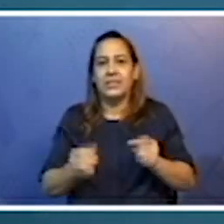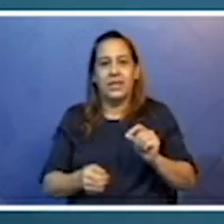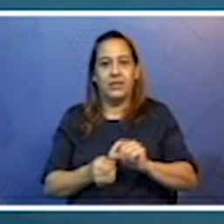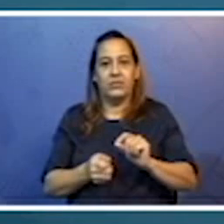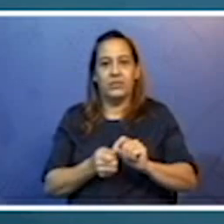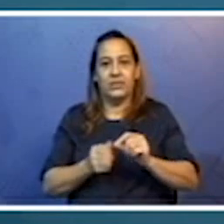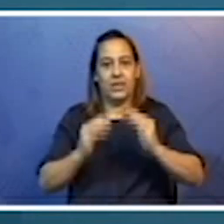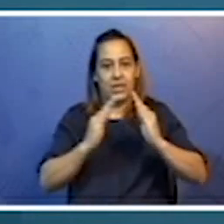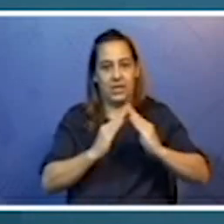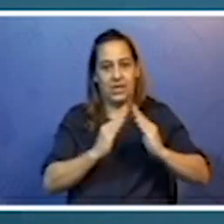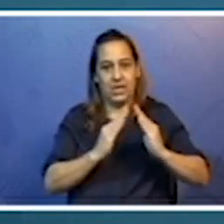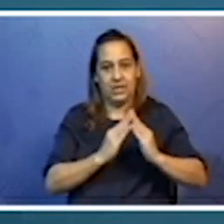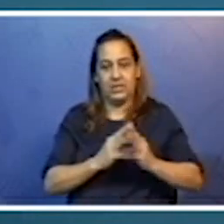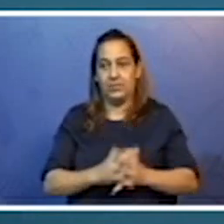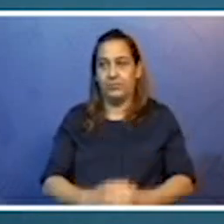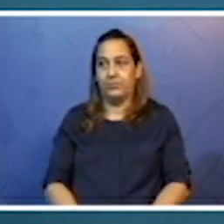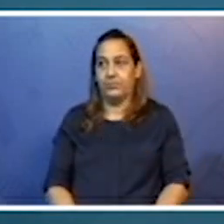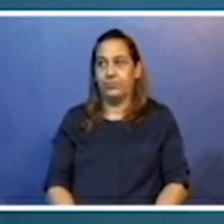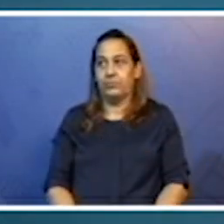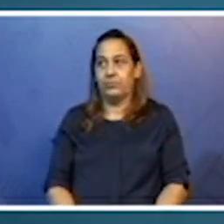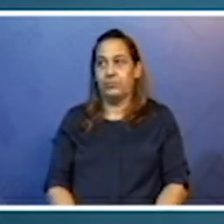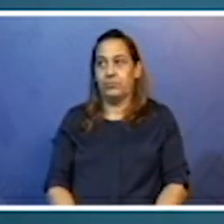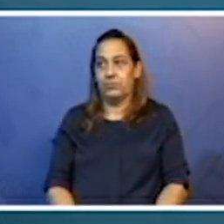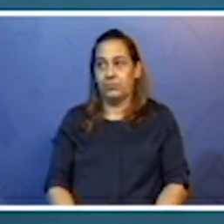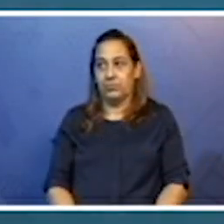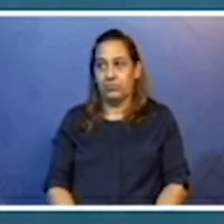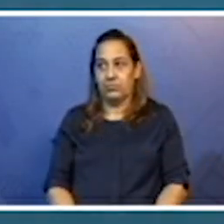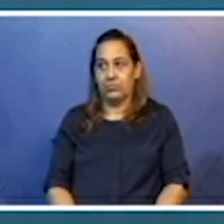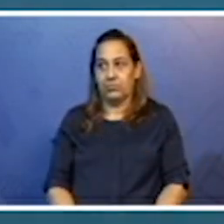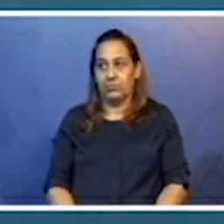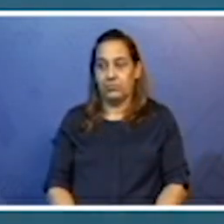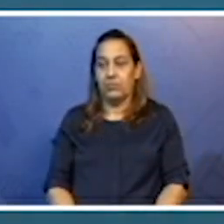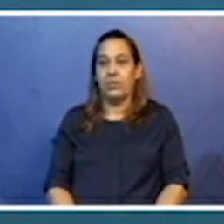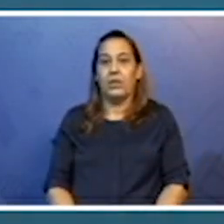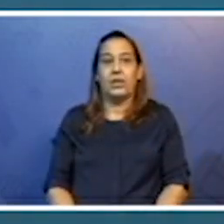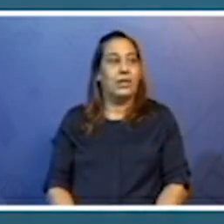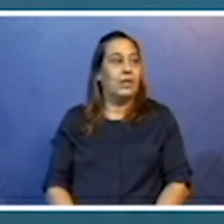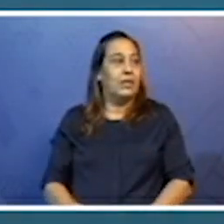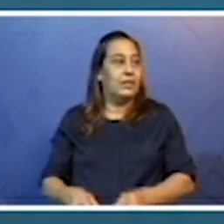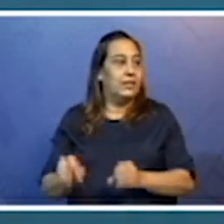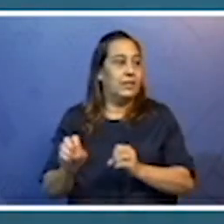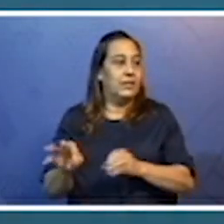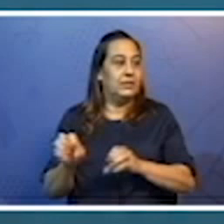fazer assim, porque fazer com arroz, tá? Aí lá na apostila,